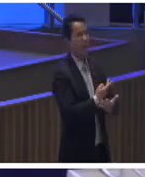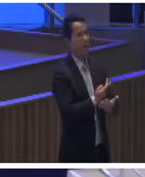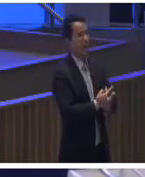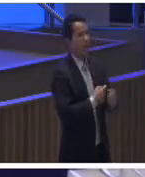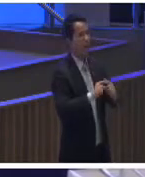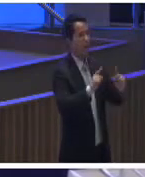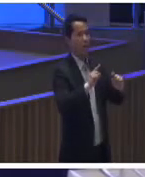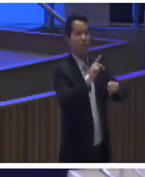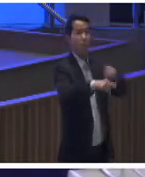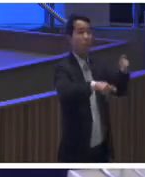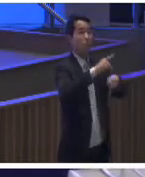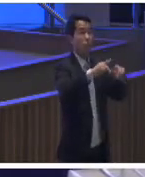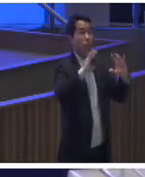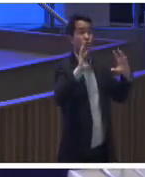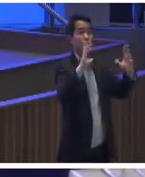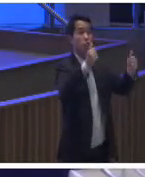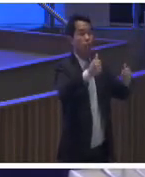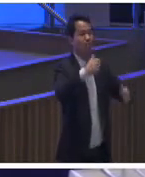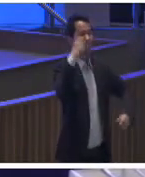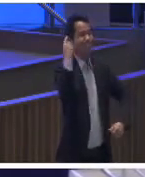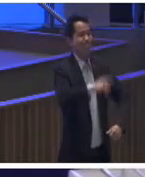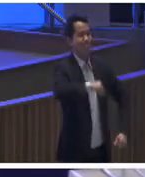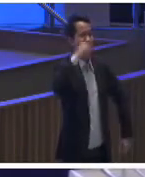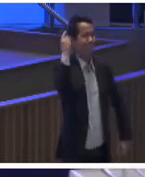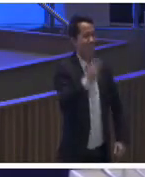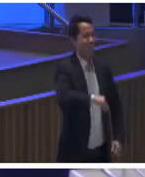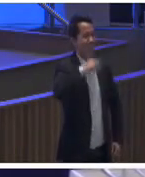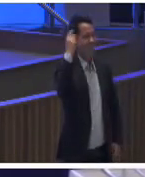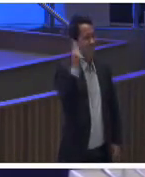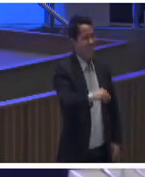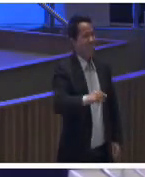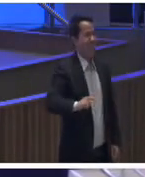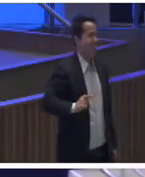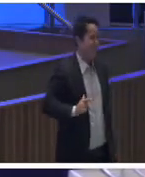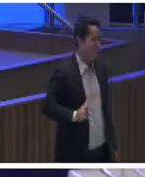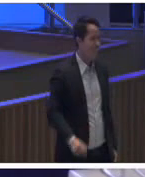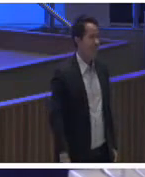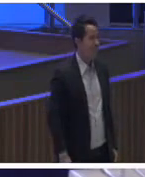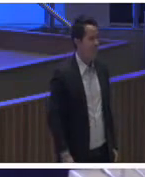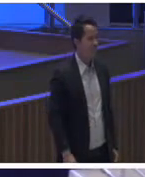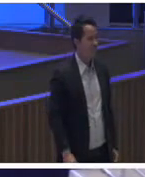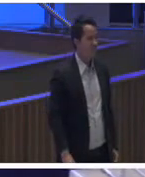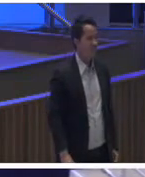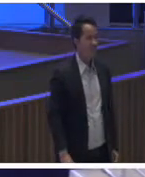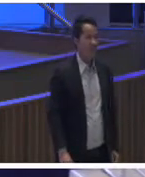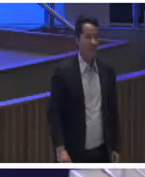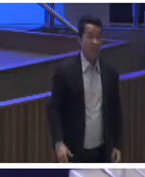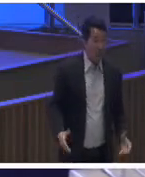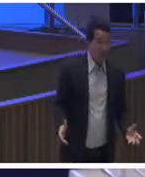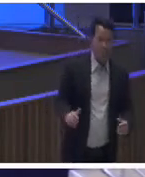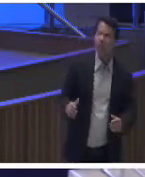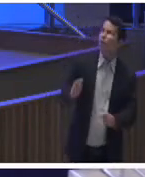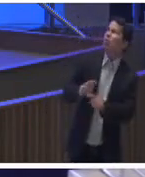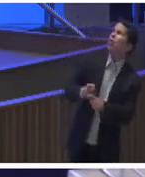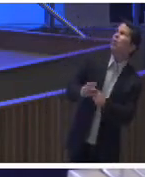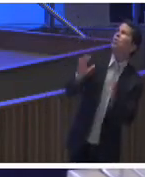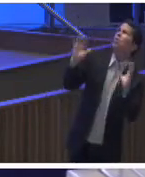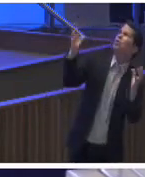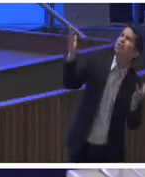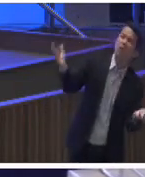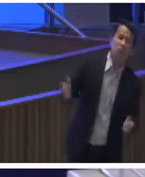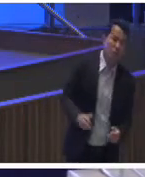de ouro, escondeu lá. E o Senhor falou: não, eu não posso abençoar porque tem pecado no meio de vocês. Qual era o